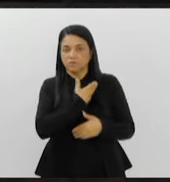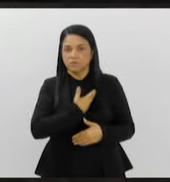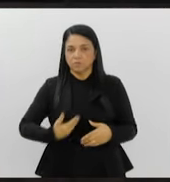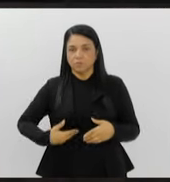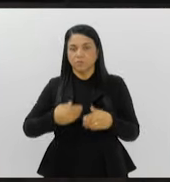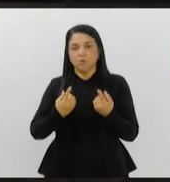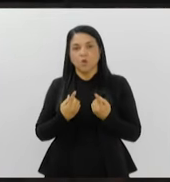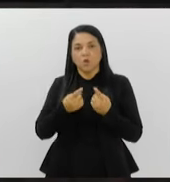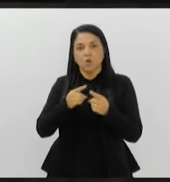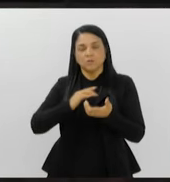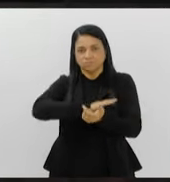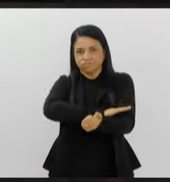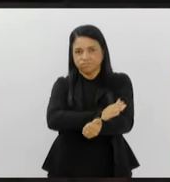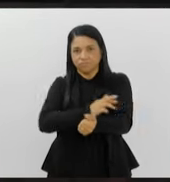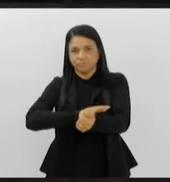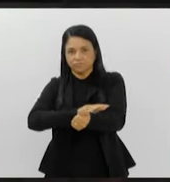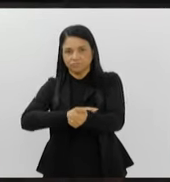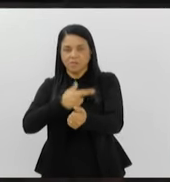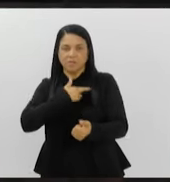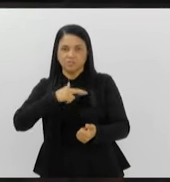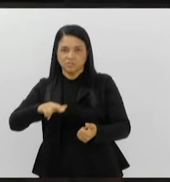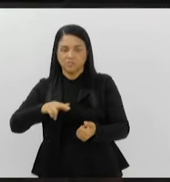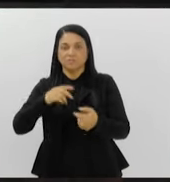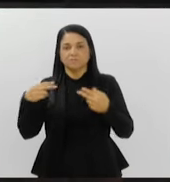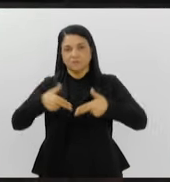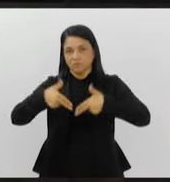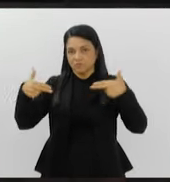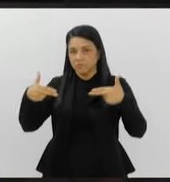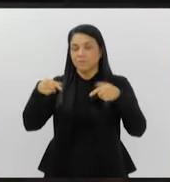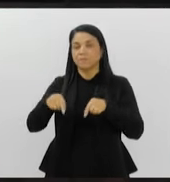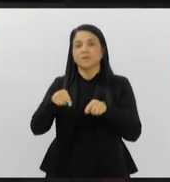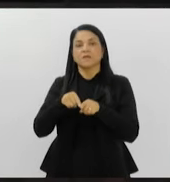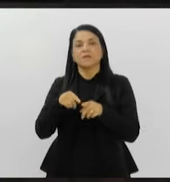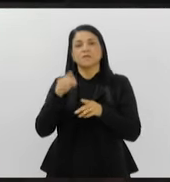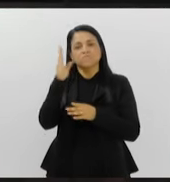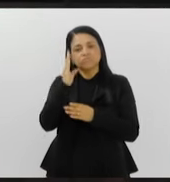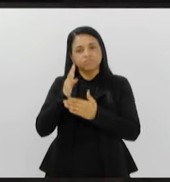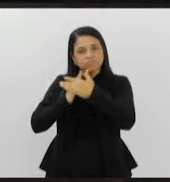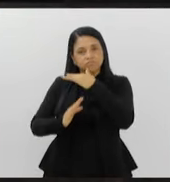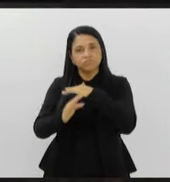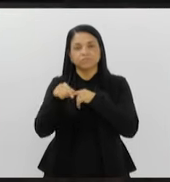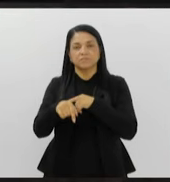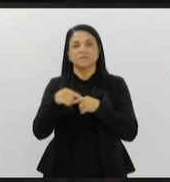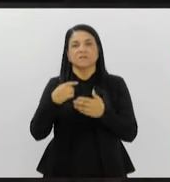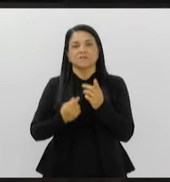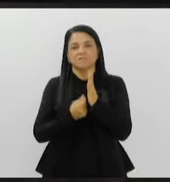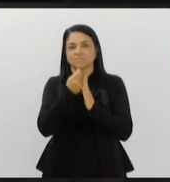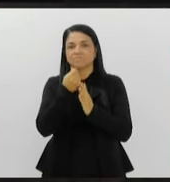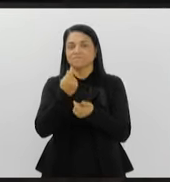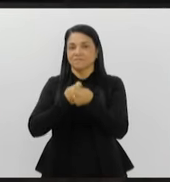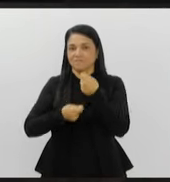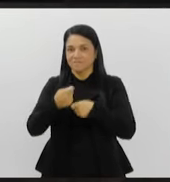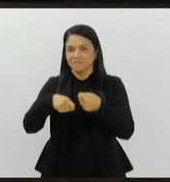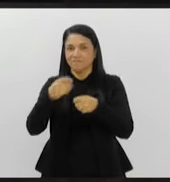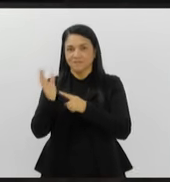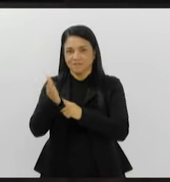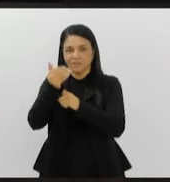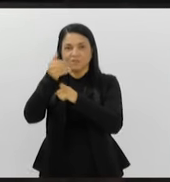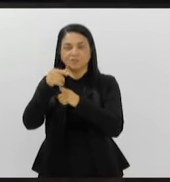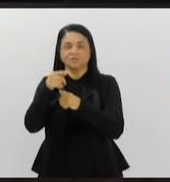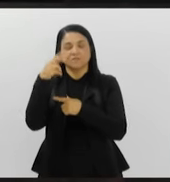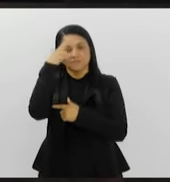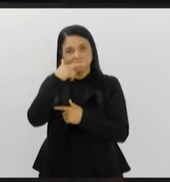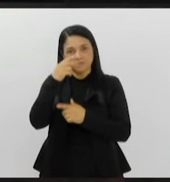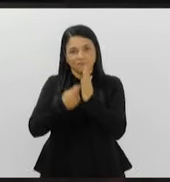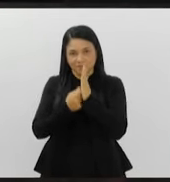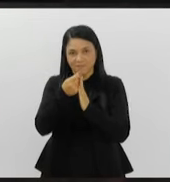à discriminação, raça, etnia, religião, procedência nacional, ciência e tecnologia, orçamento, finanças e fiscalização